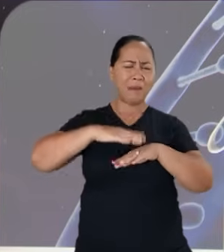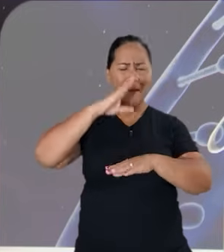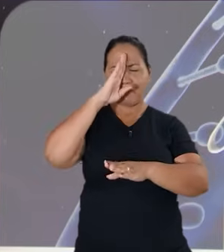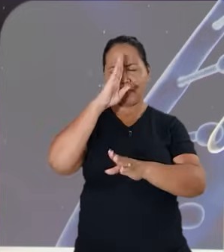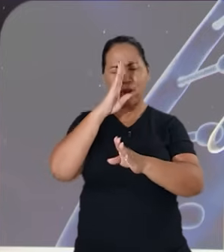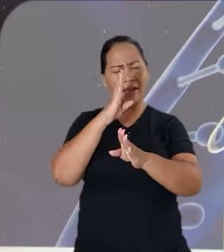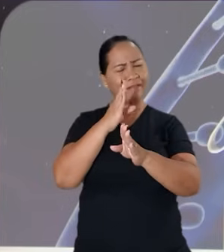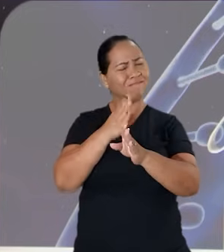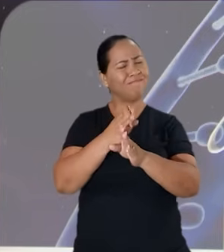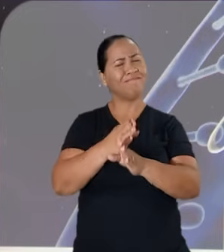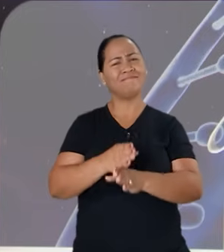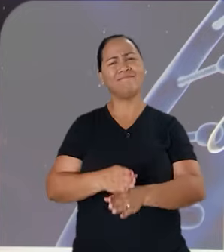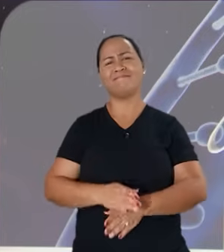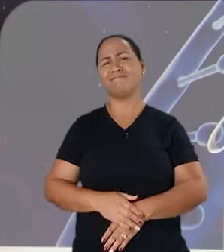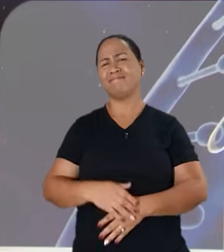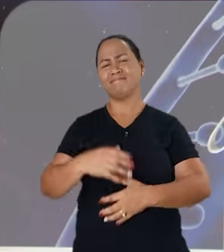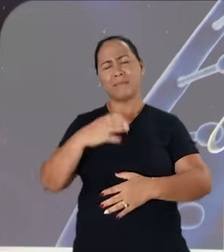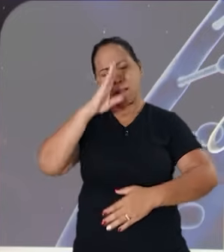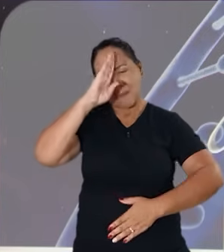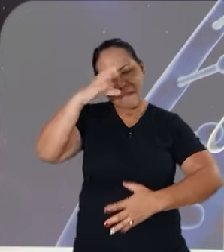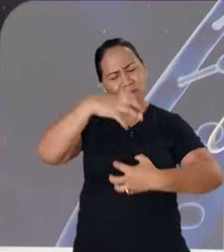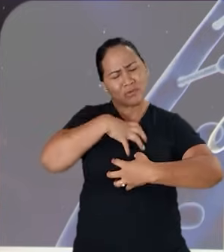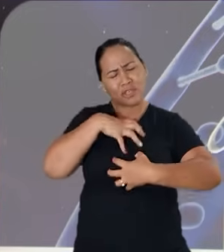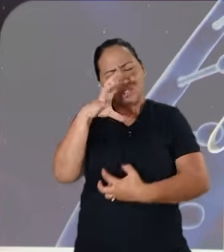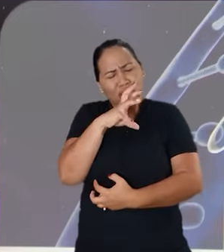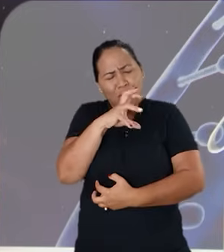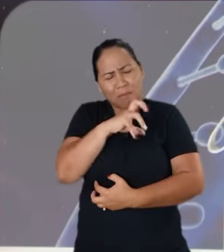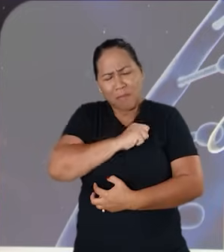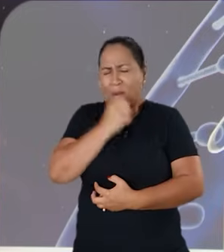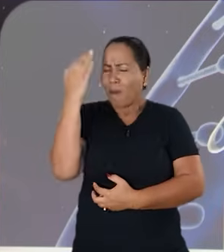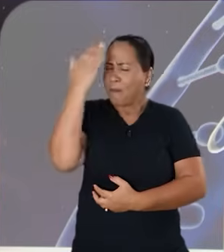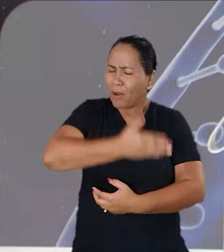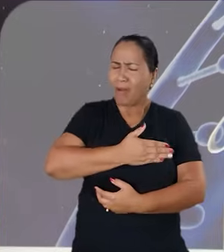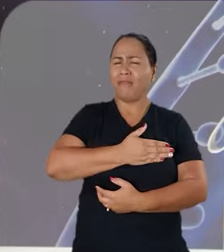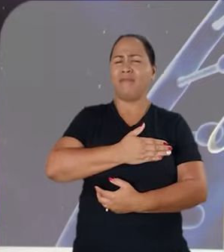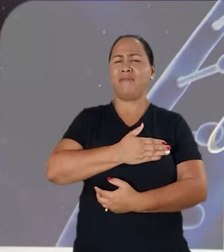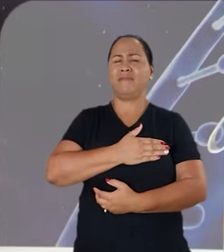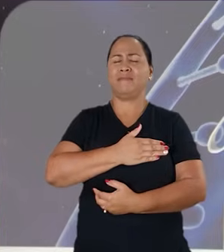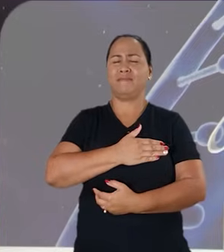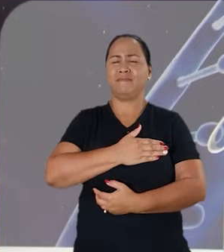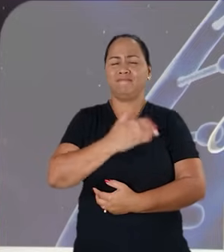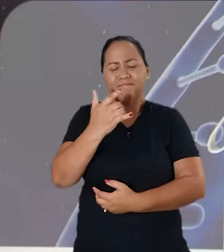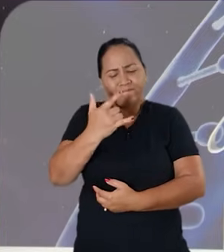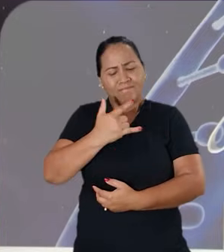que é o maior ato de amor que uma mãe pode oferecer para um filho.